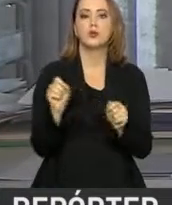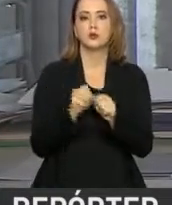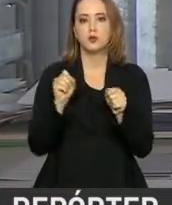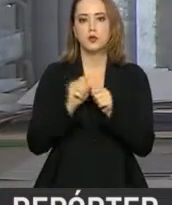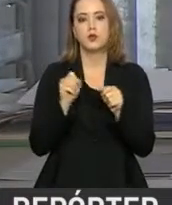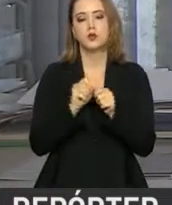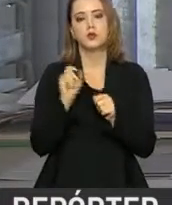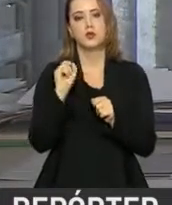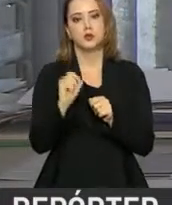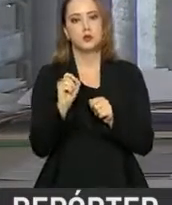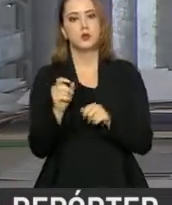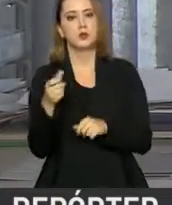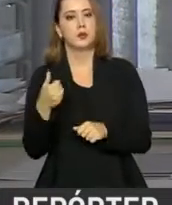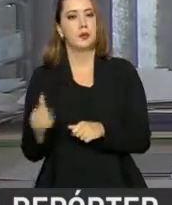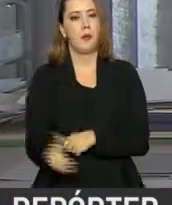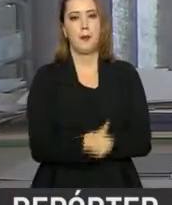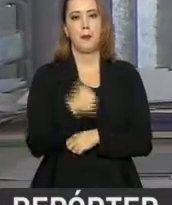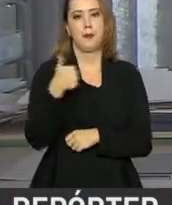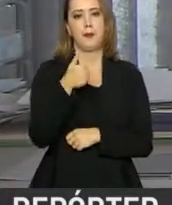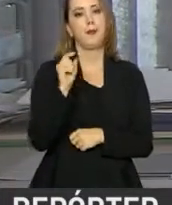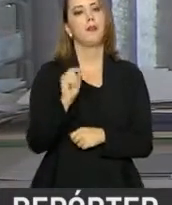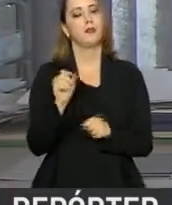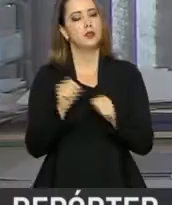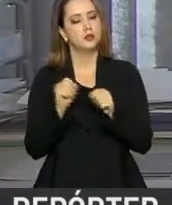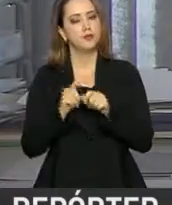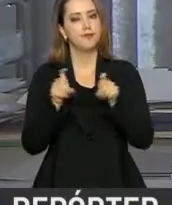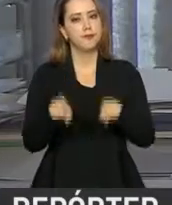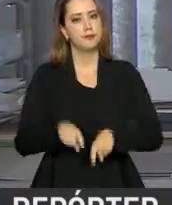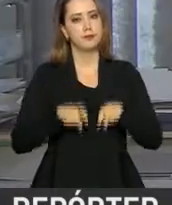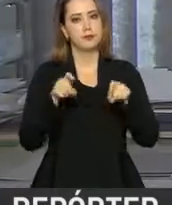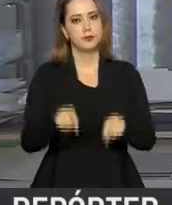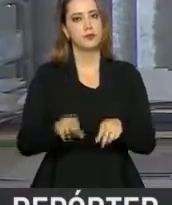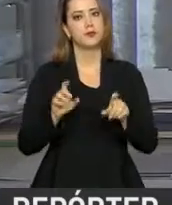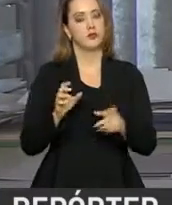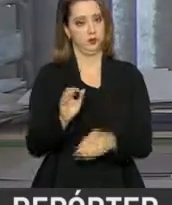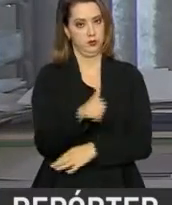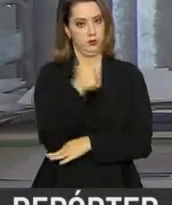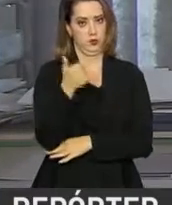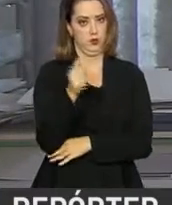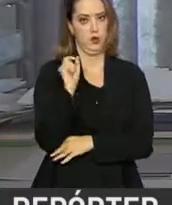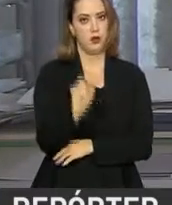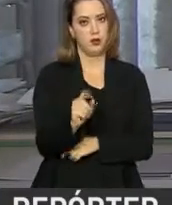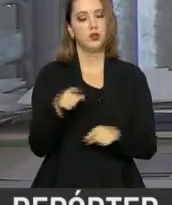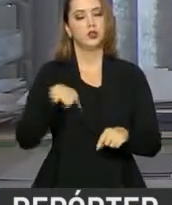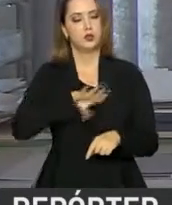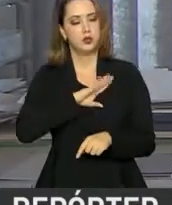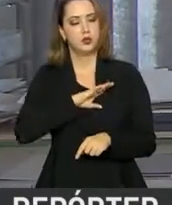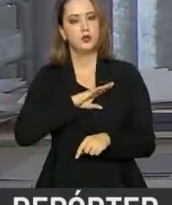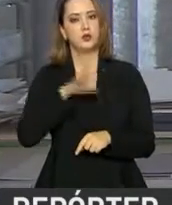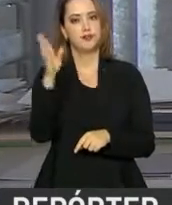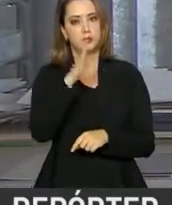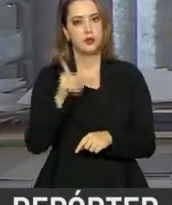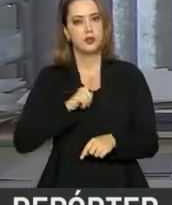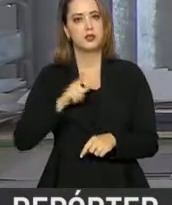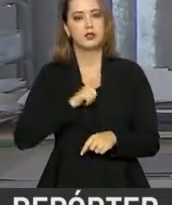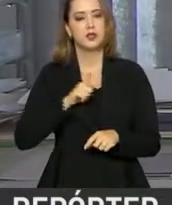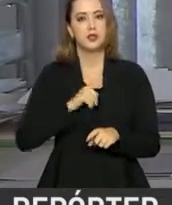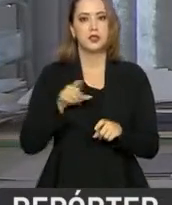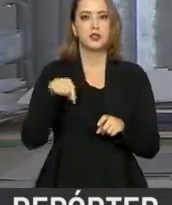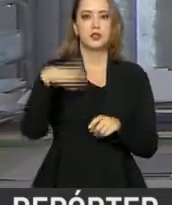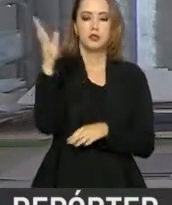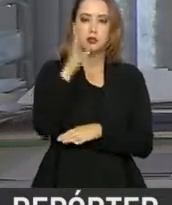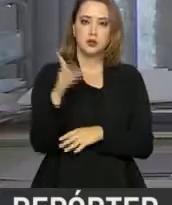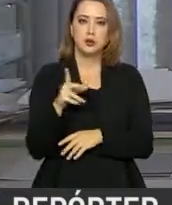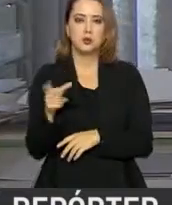sustentável dos recursos para uma produção mais sustentável em vários setores no brasil nós temos essa cultura é tão inadequado ainda de comprar demais